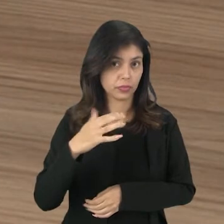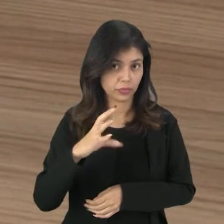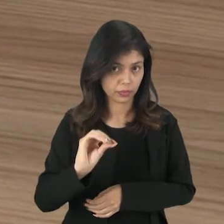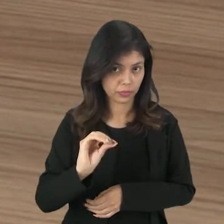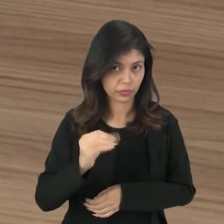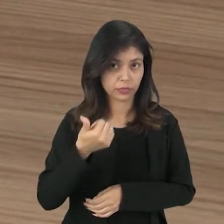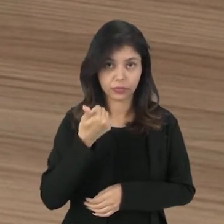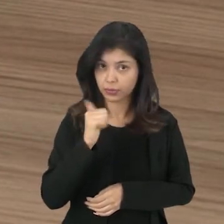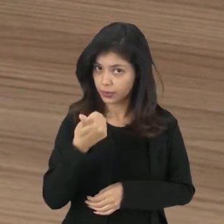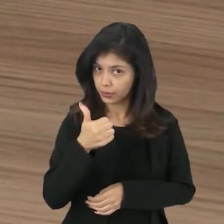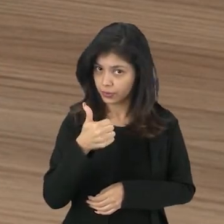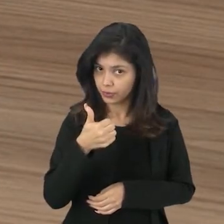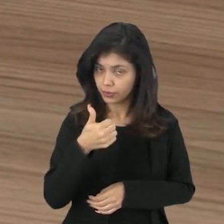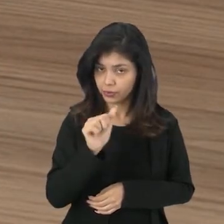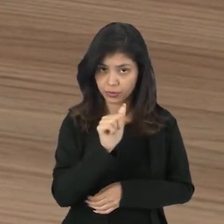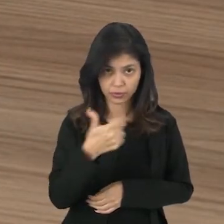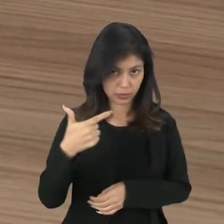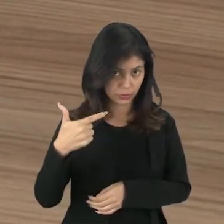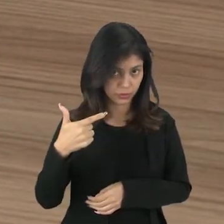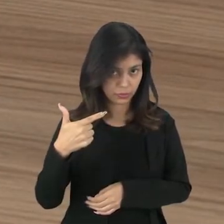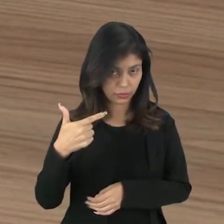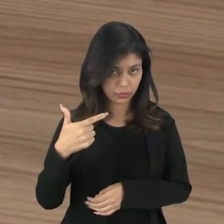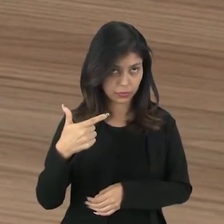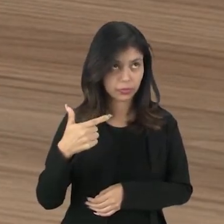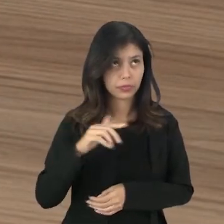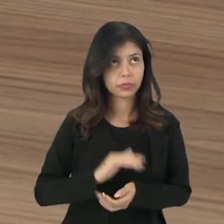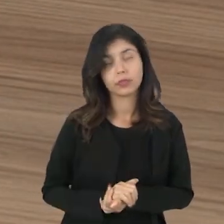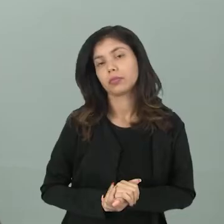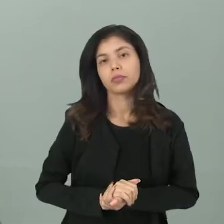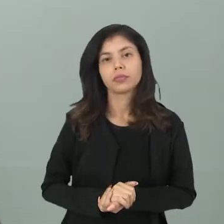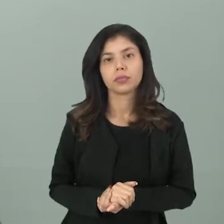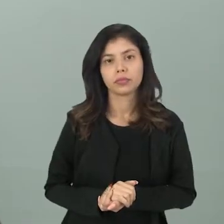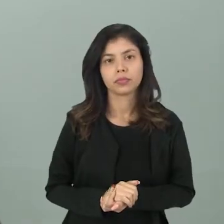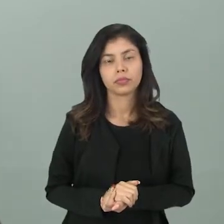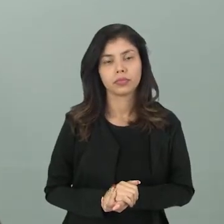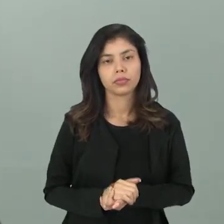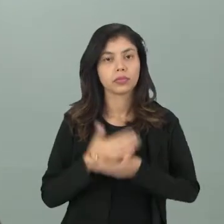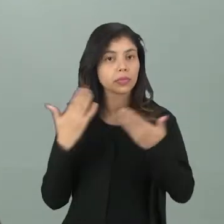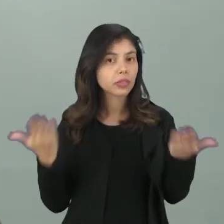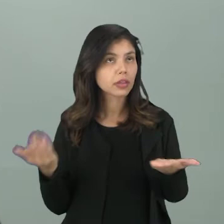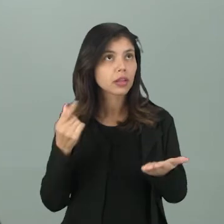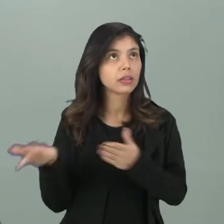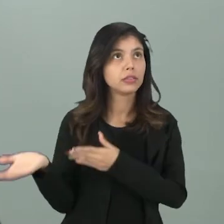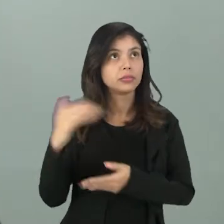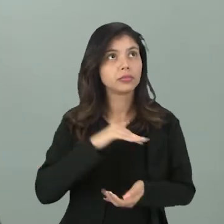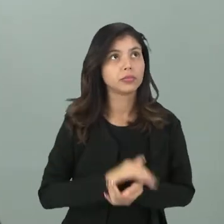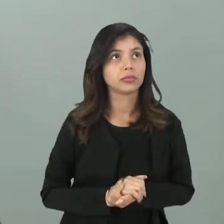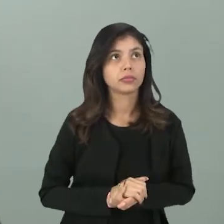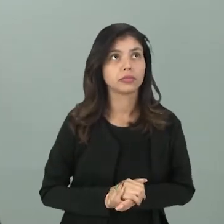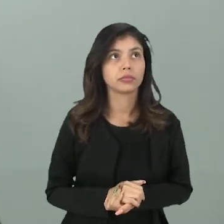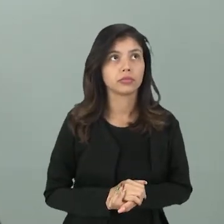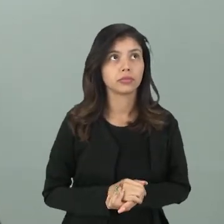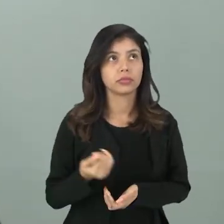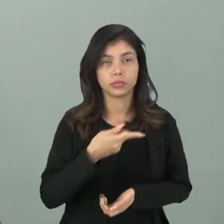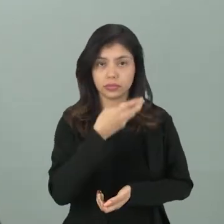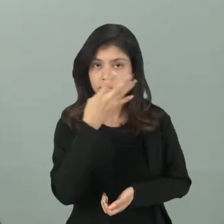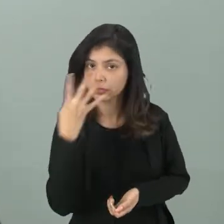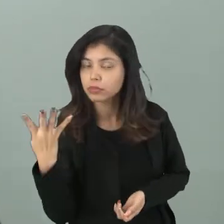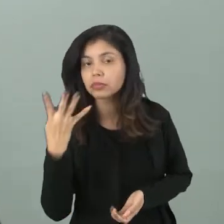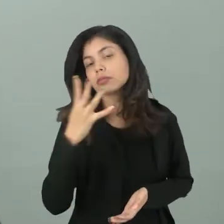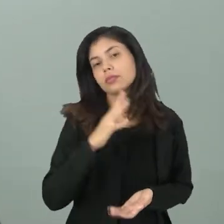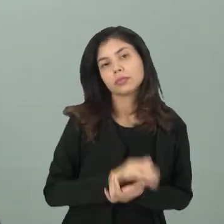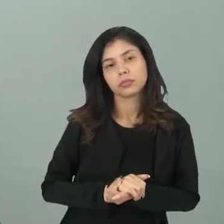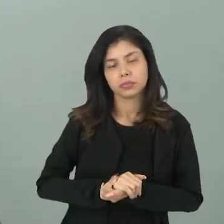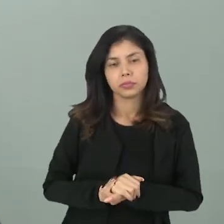9, 10, 11, 12. Então, vamos lá. Então, a